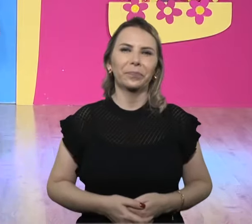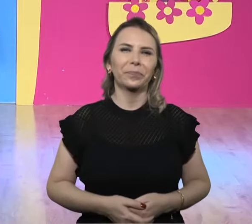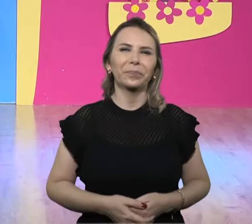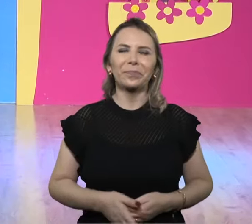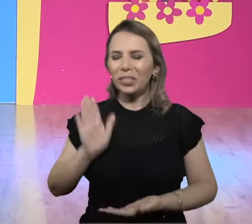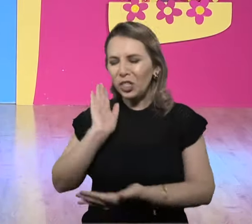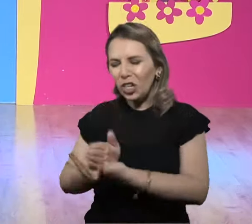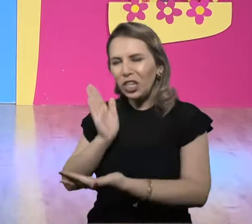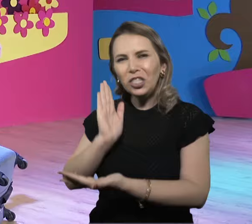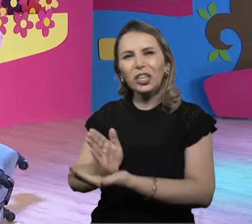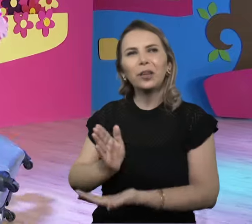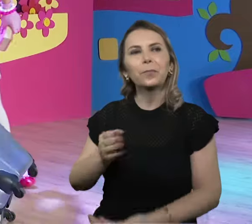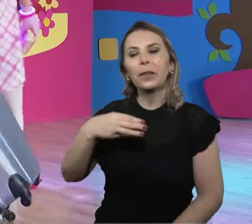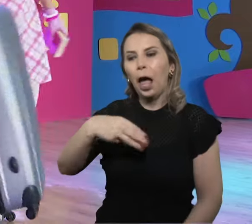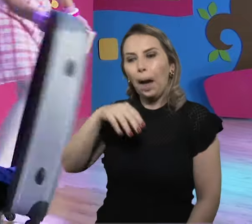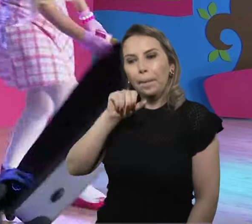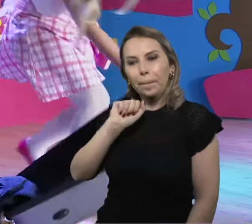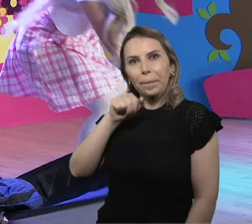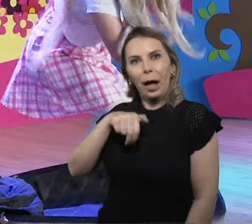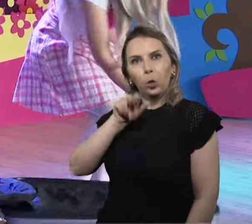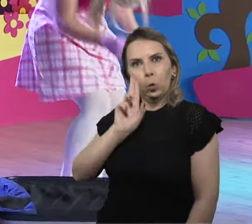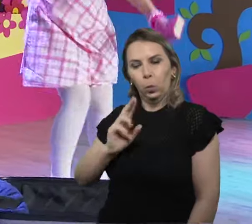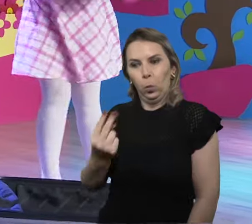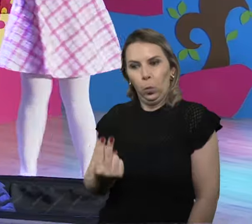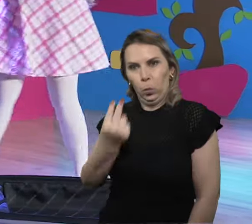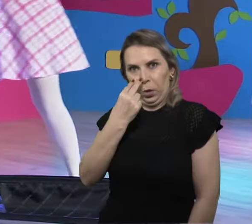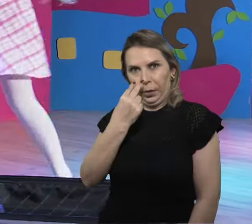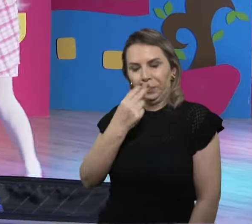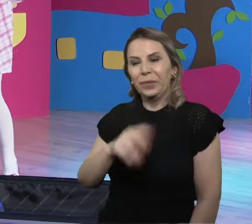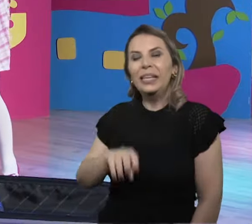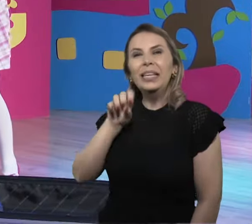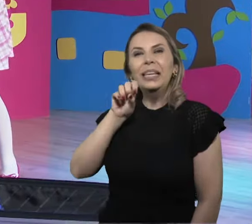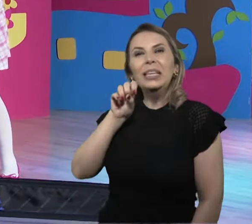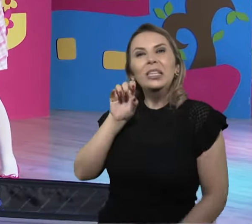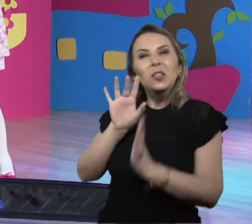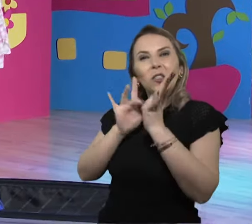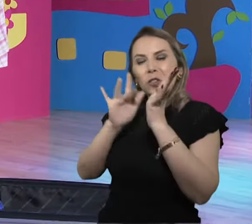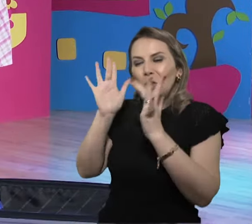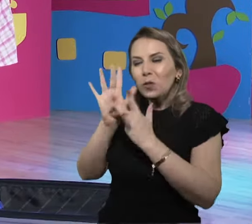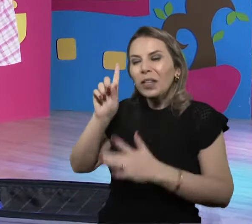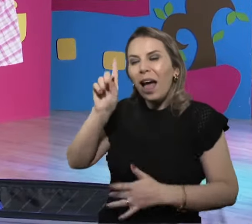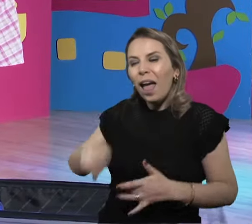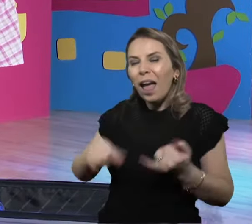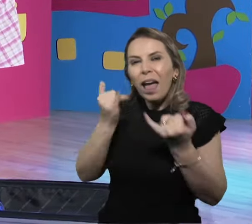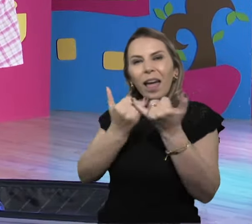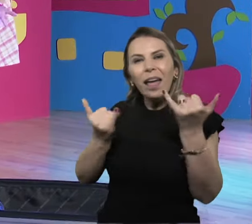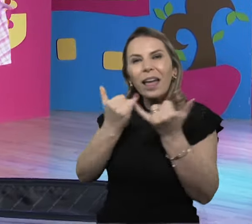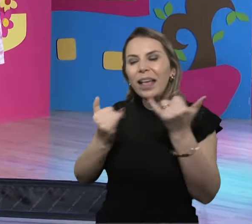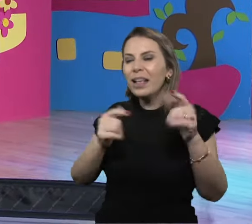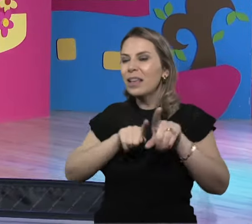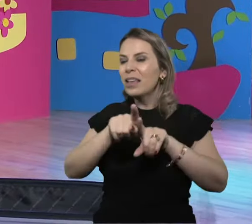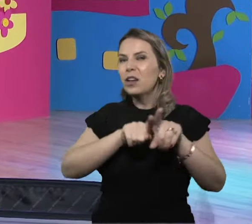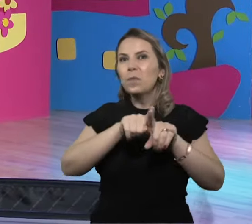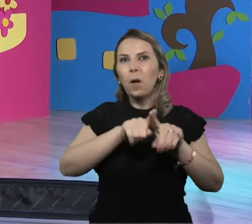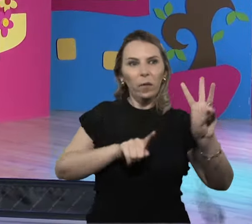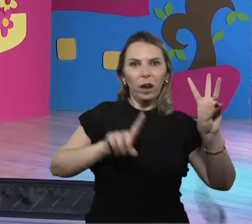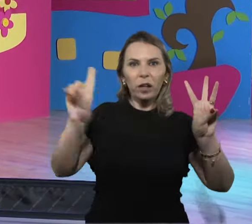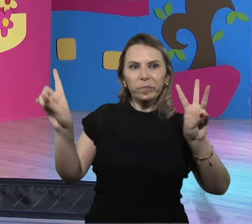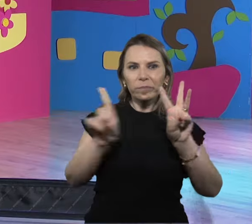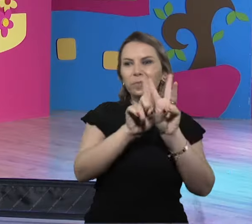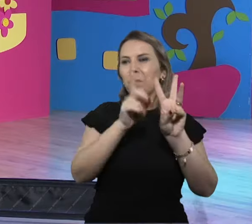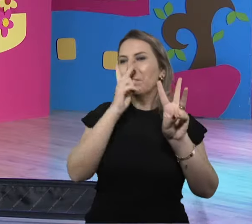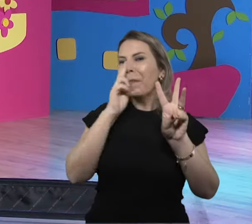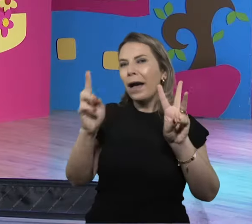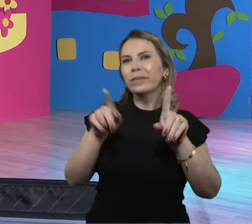Ai, chega disso! Manu! Olha só! Jesus era como um irmão pra aqueles